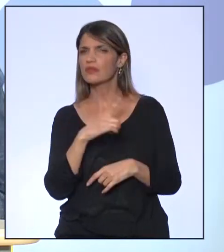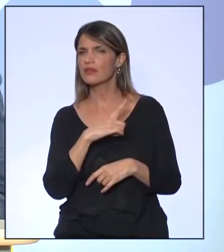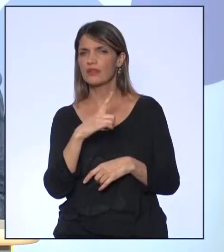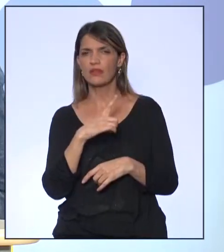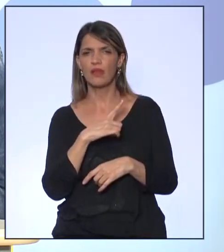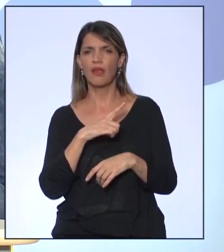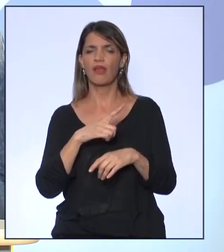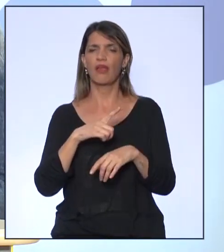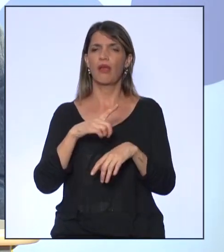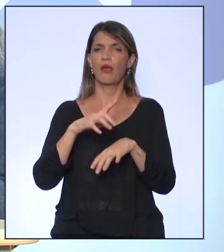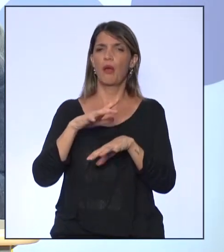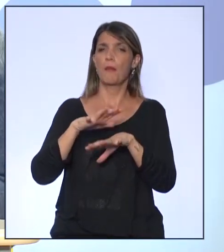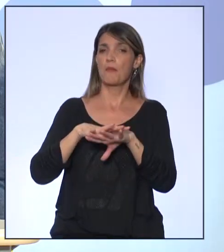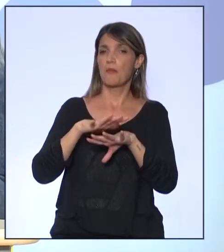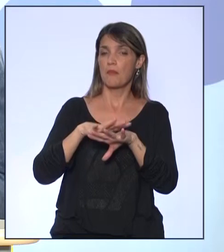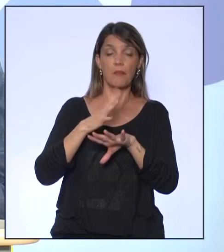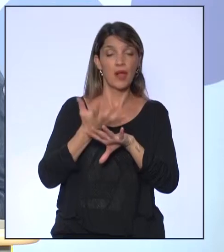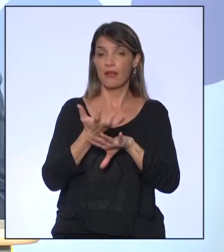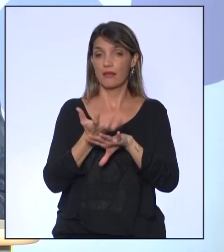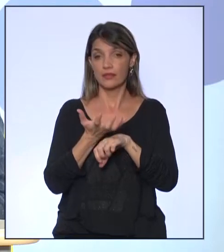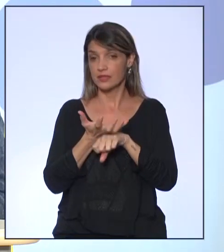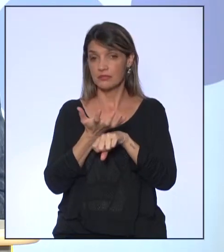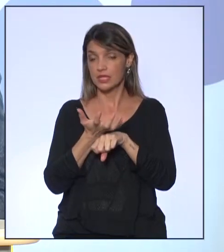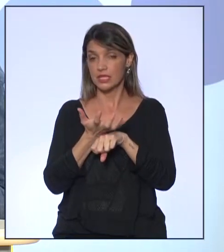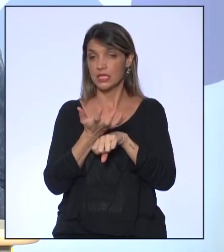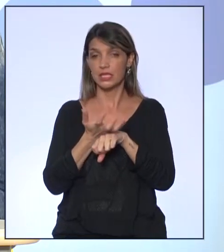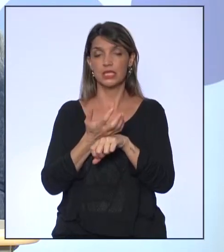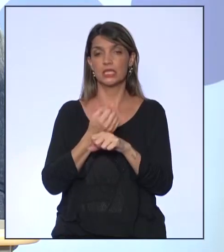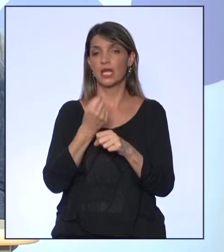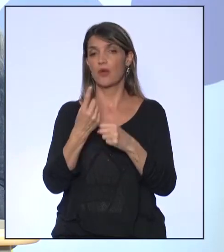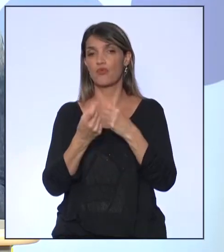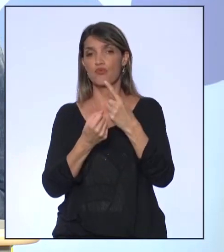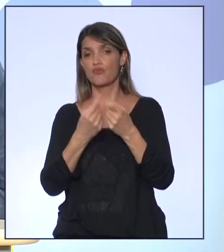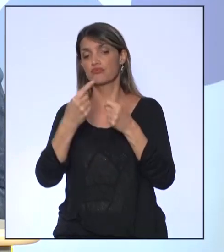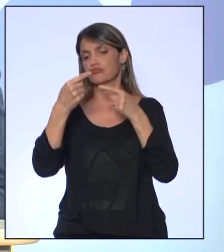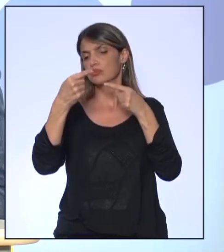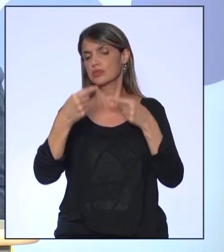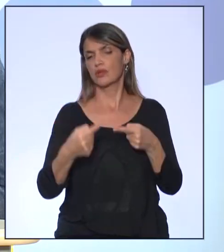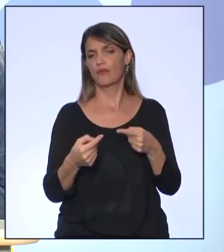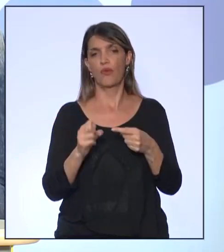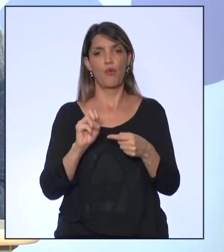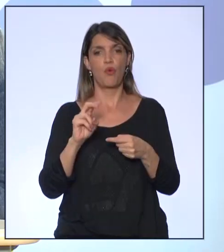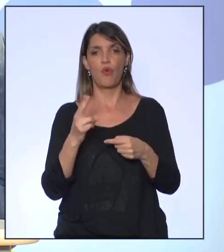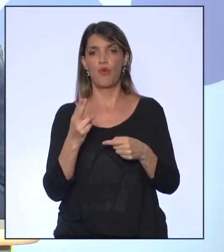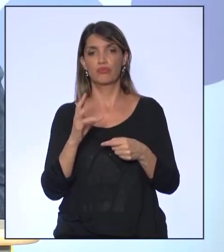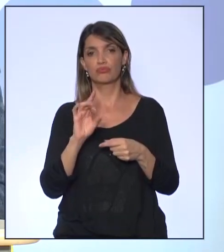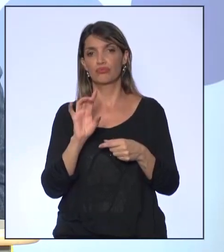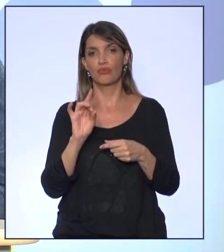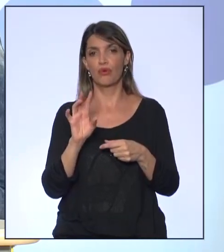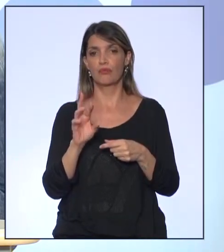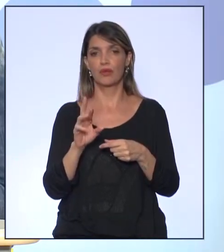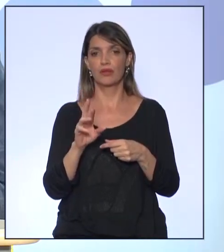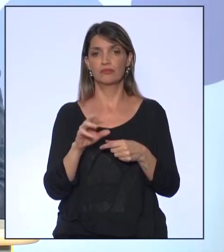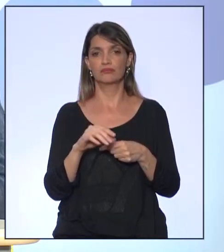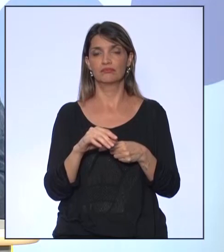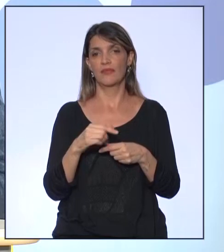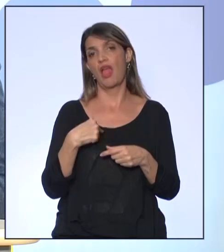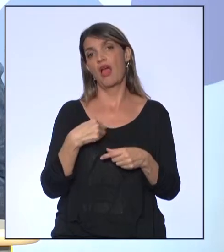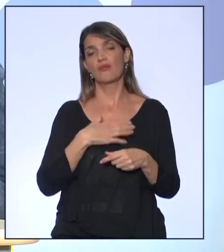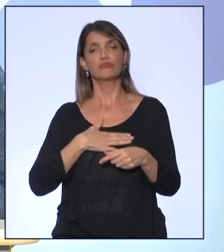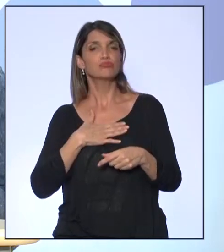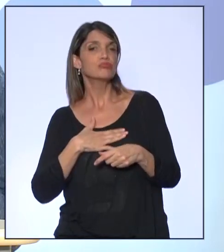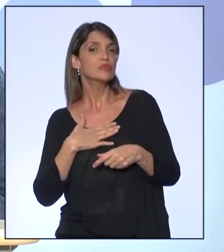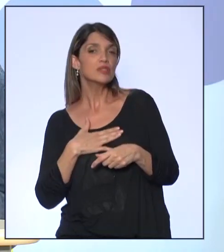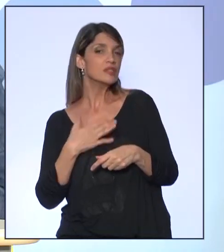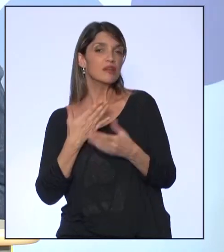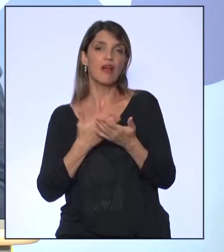relação à matéria, em relação à realização de algum aí dos desafios, ou simplesmente, né, para deixar aquele recadinho, olha, eu gostei,